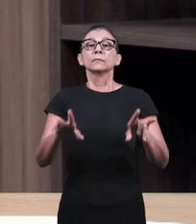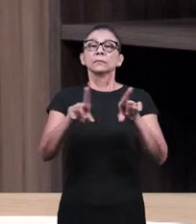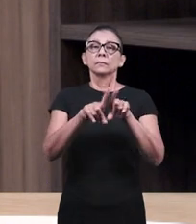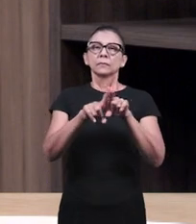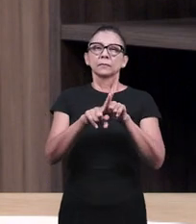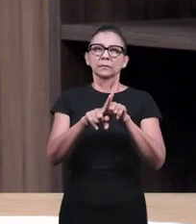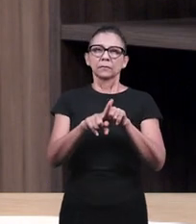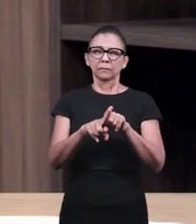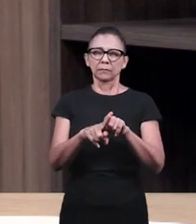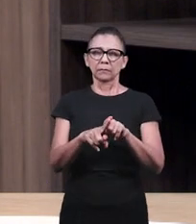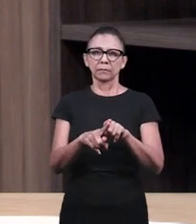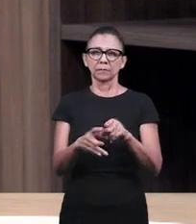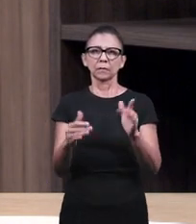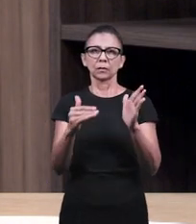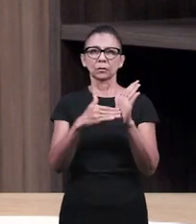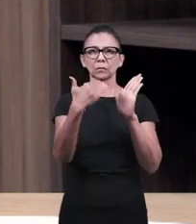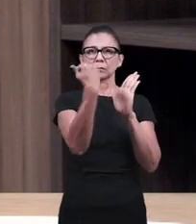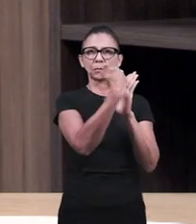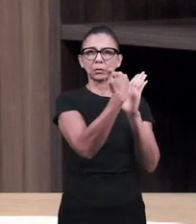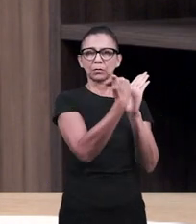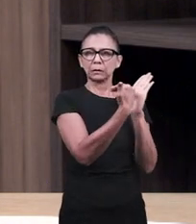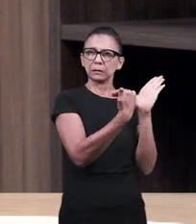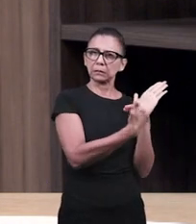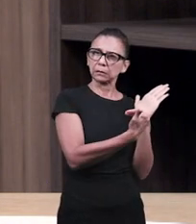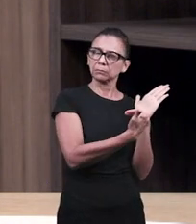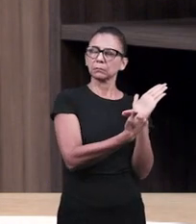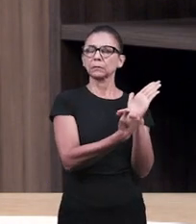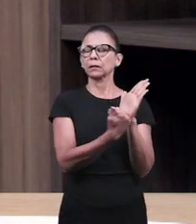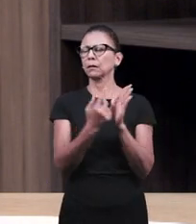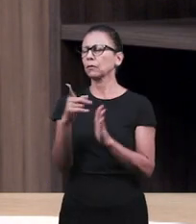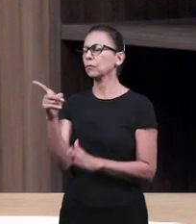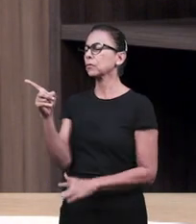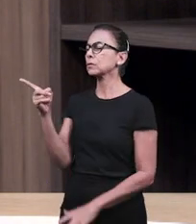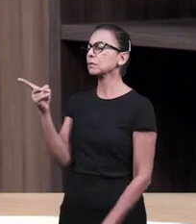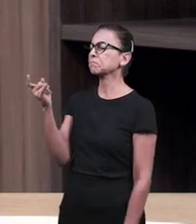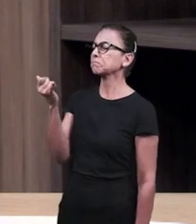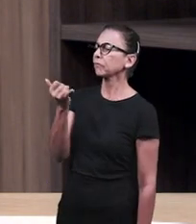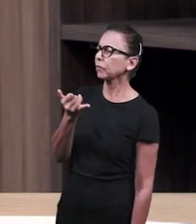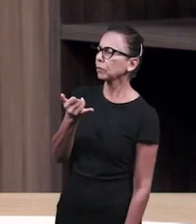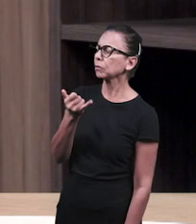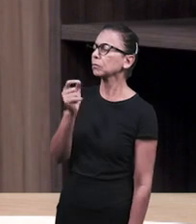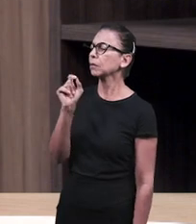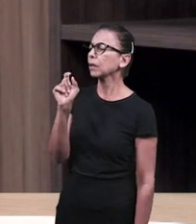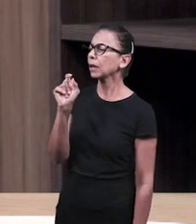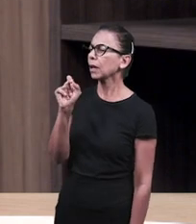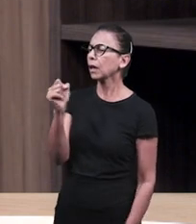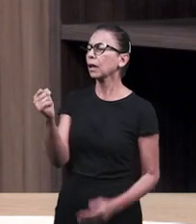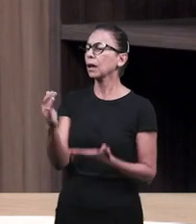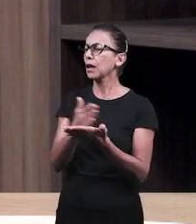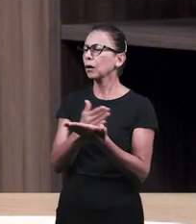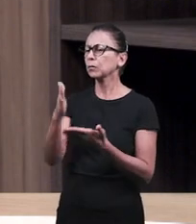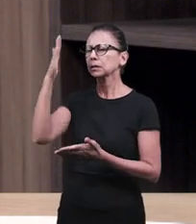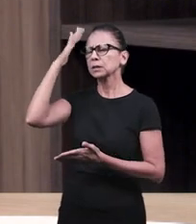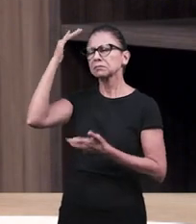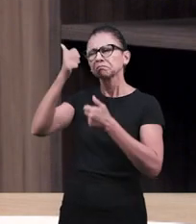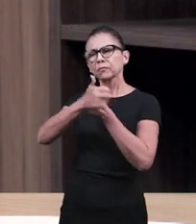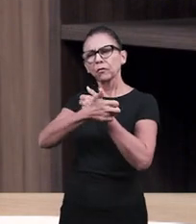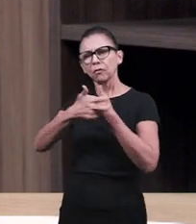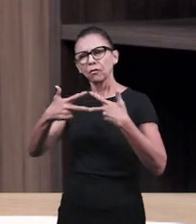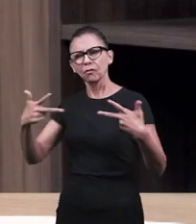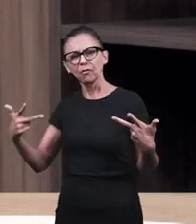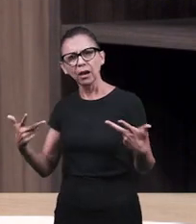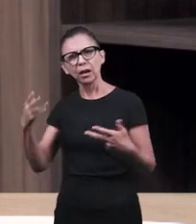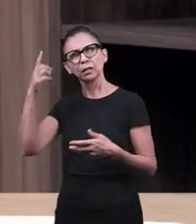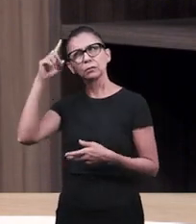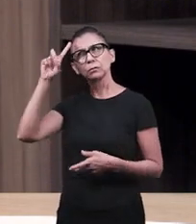E, inclusive, na última edição do programa, você falou sobre alguns entendimentos